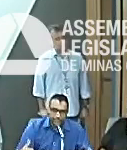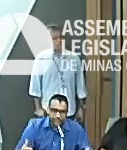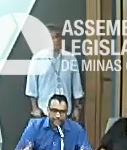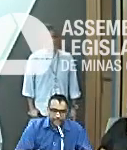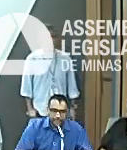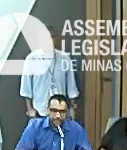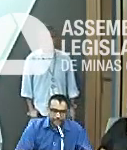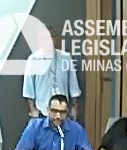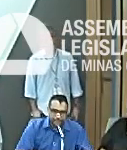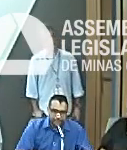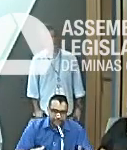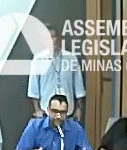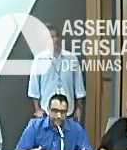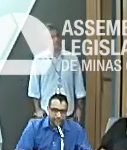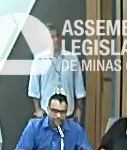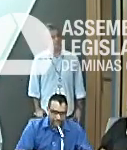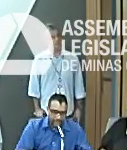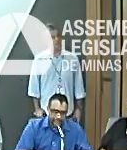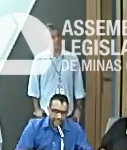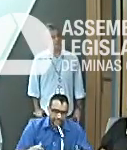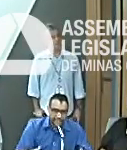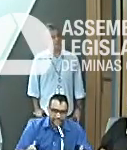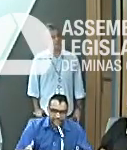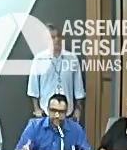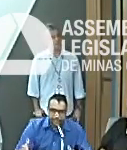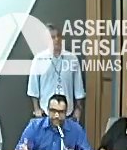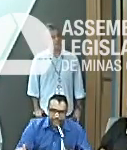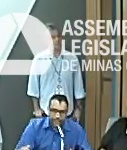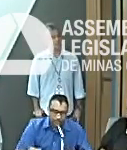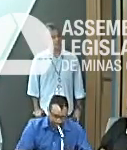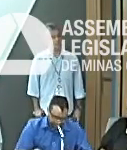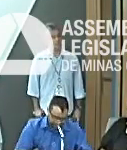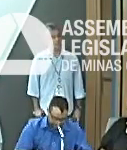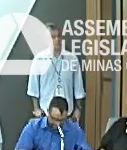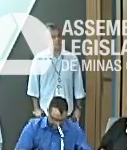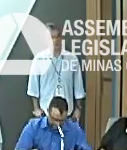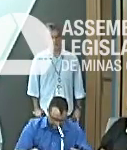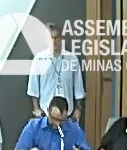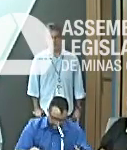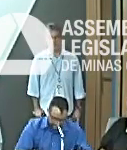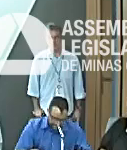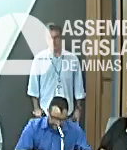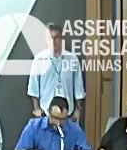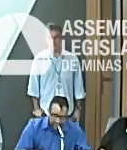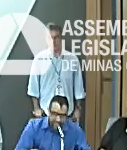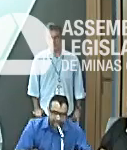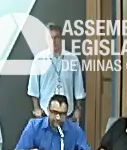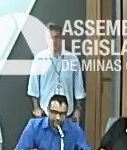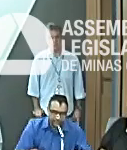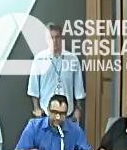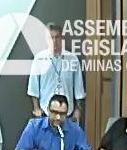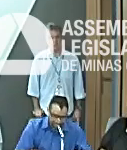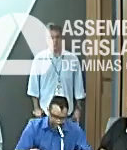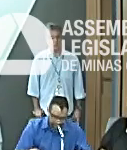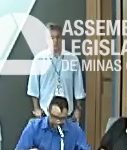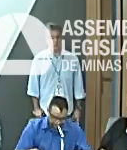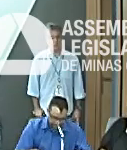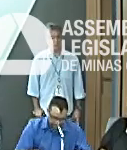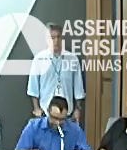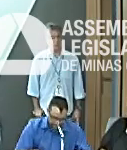daquilo que é previsto na lei de execução penal e na lei de execução